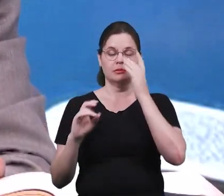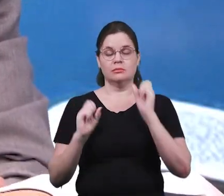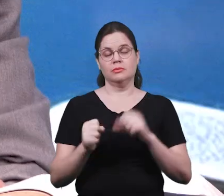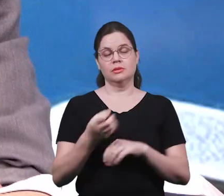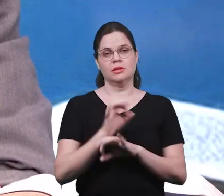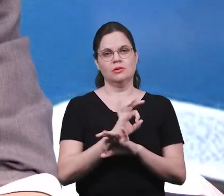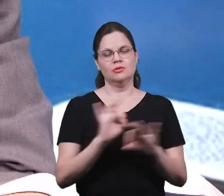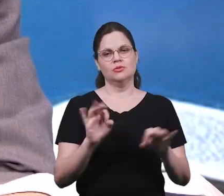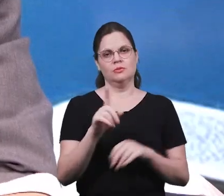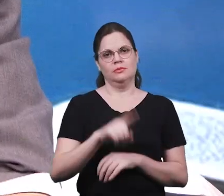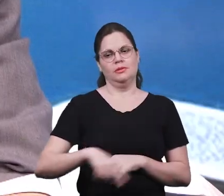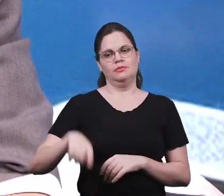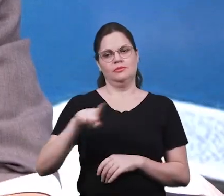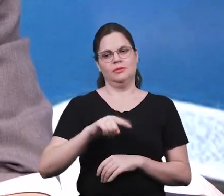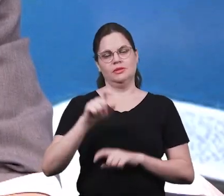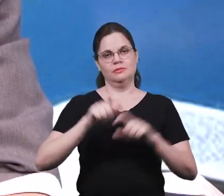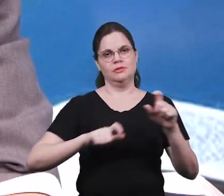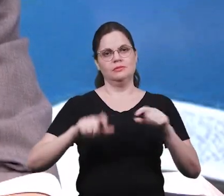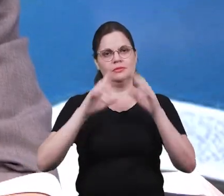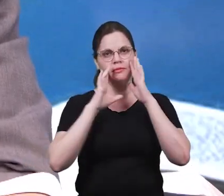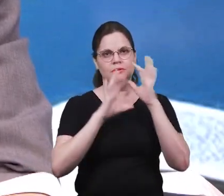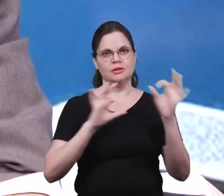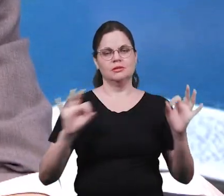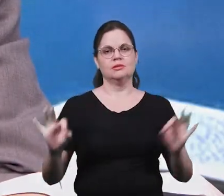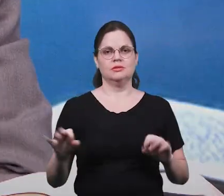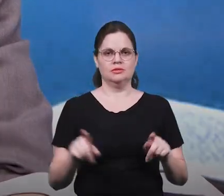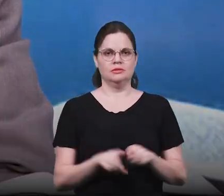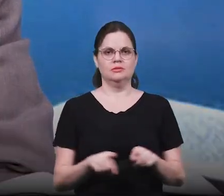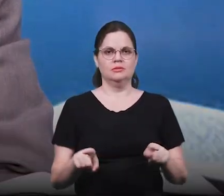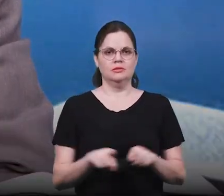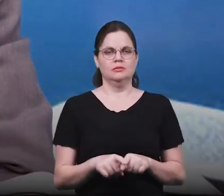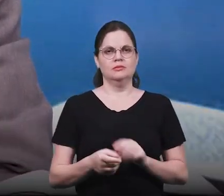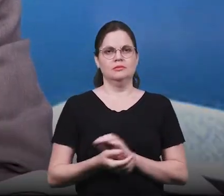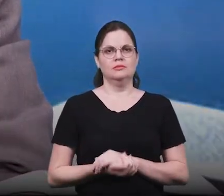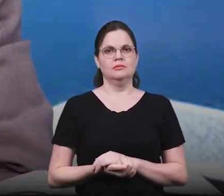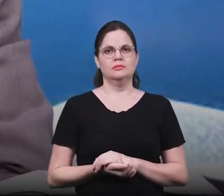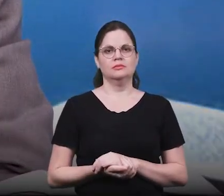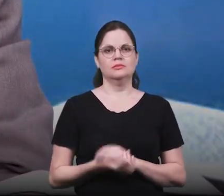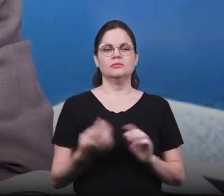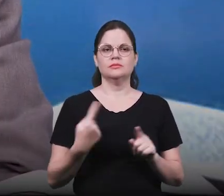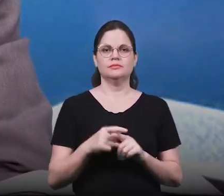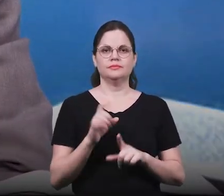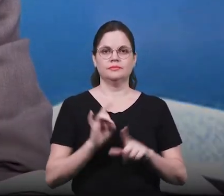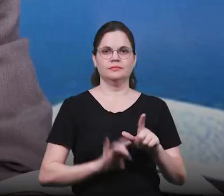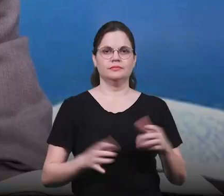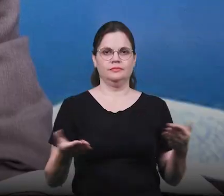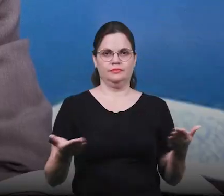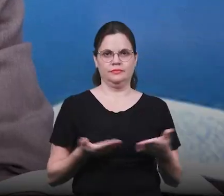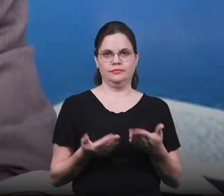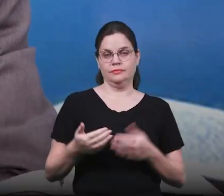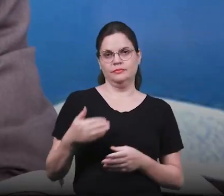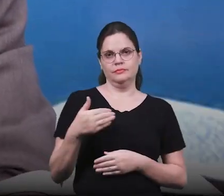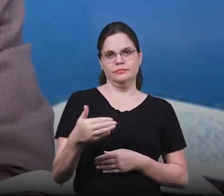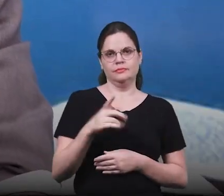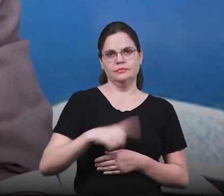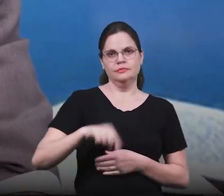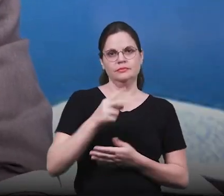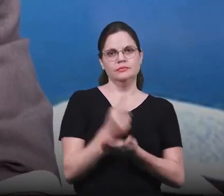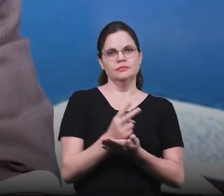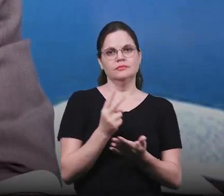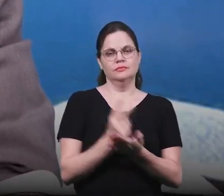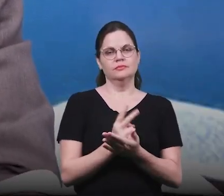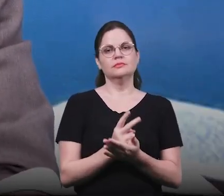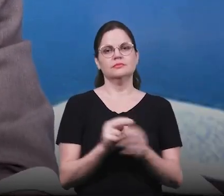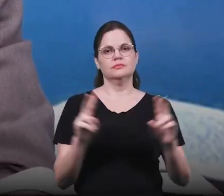útil para aquela pessoa, fazer então o compartilhamento deste programa de hoje. E no próximo, nós iremos dar